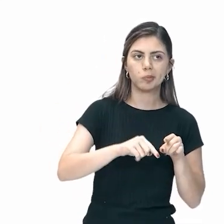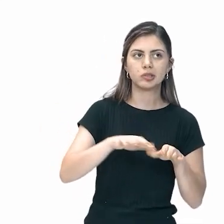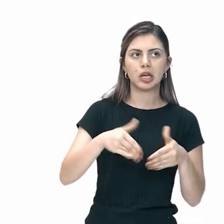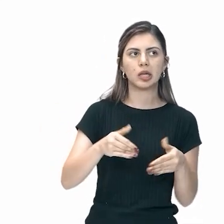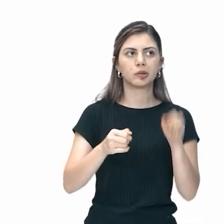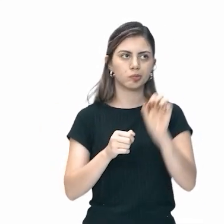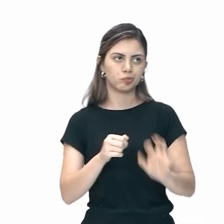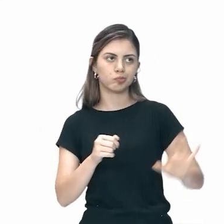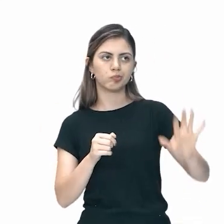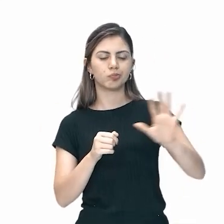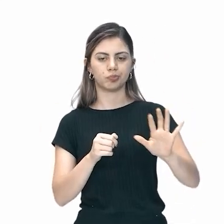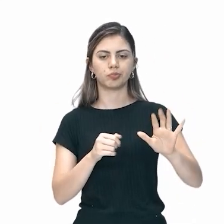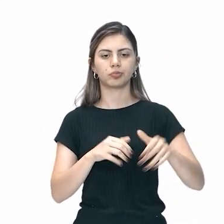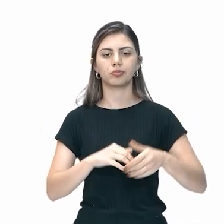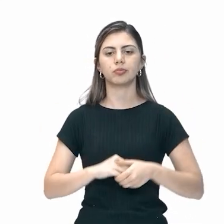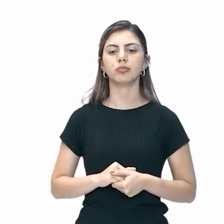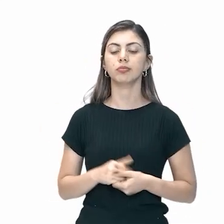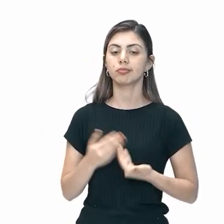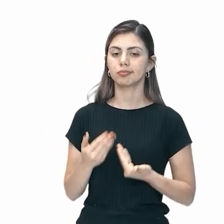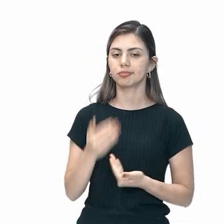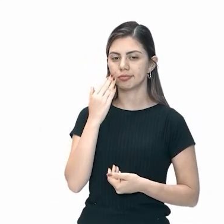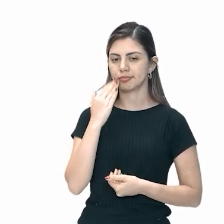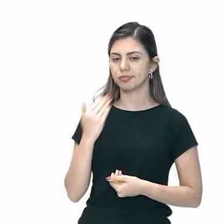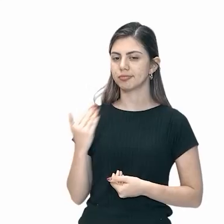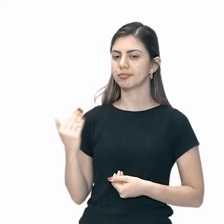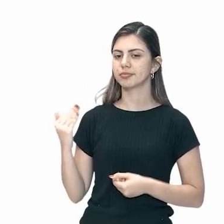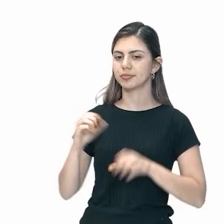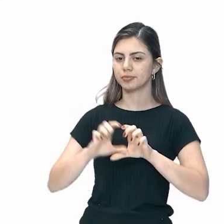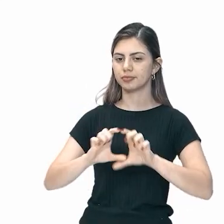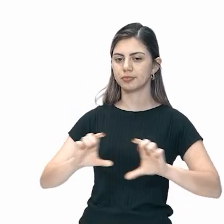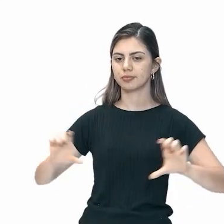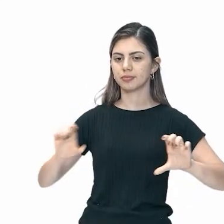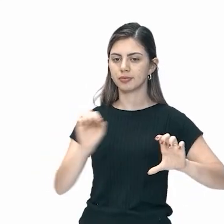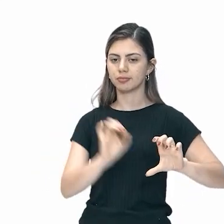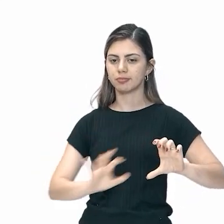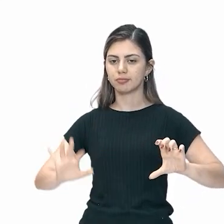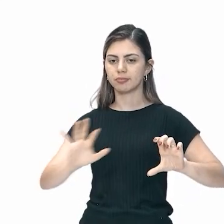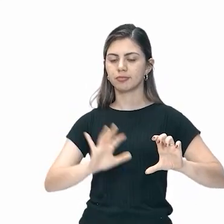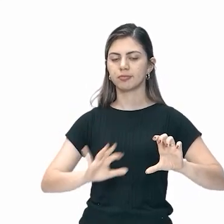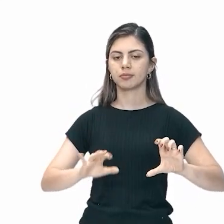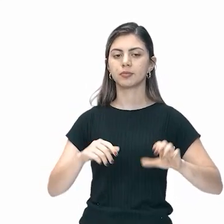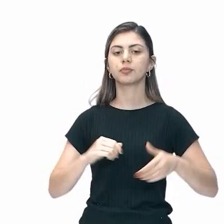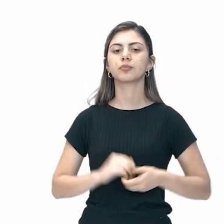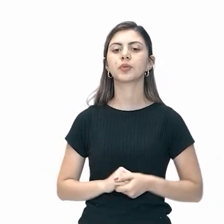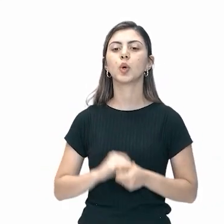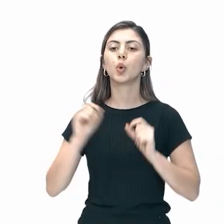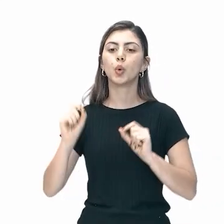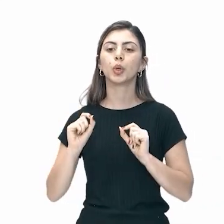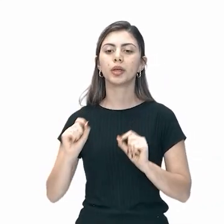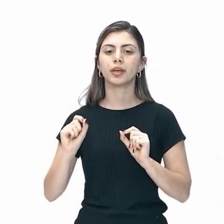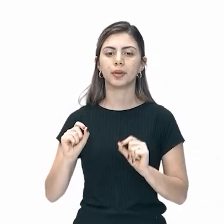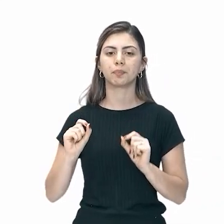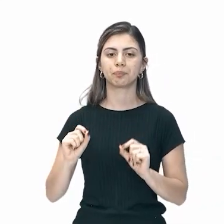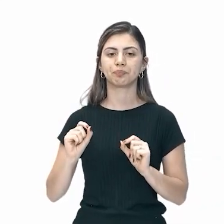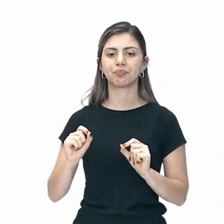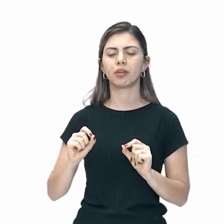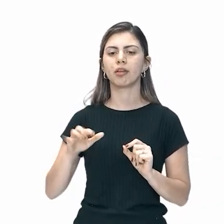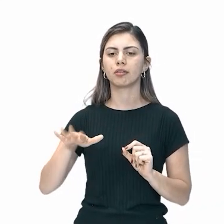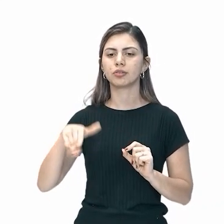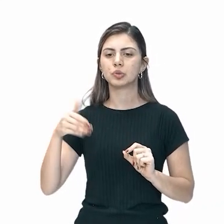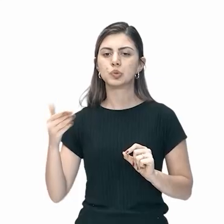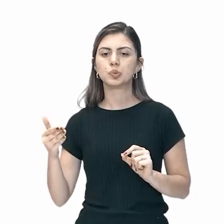cenas. Vocês podem ver aí embaixo, nessa imagem, de um lado, do lado esquerdo, a figura